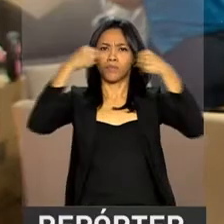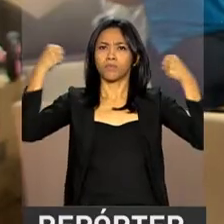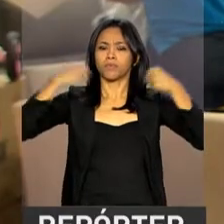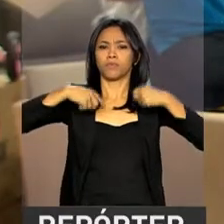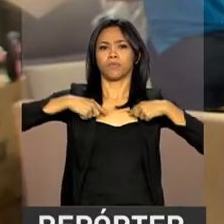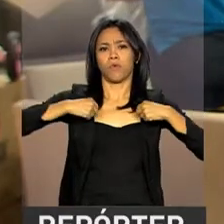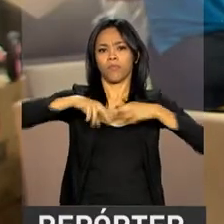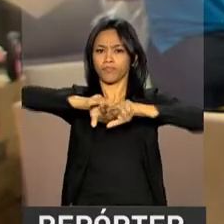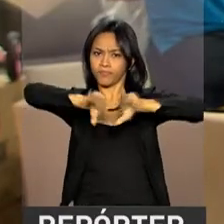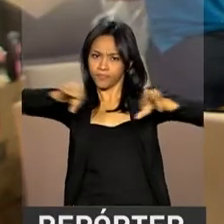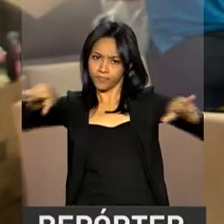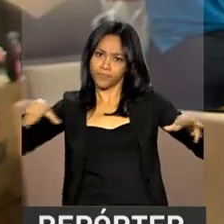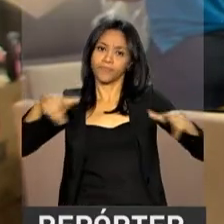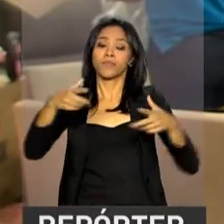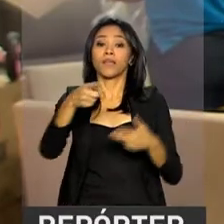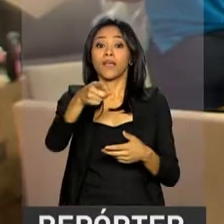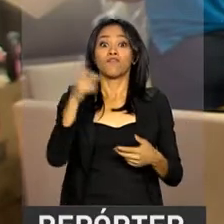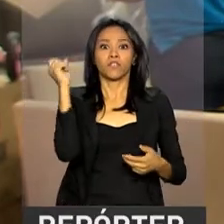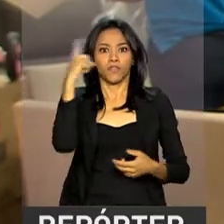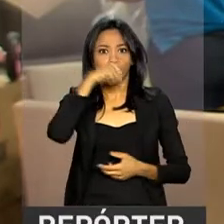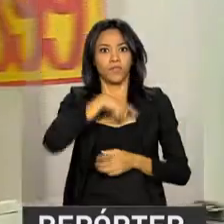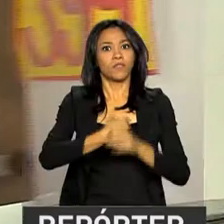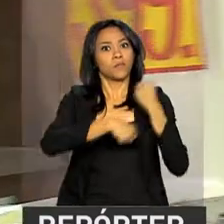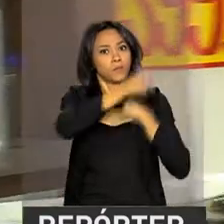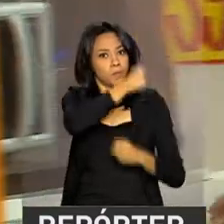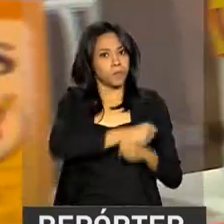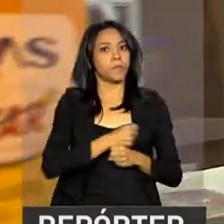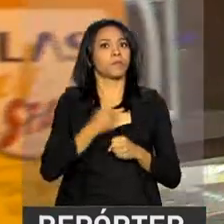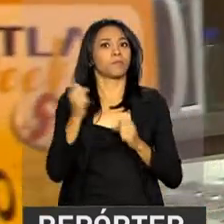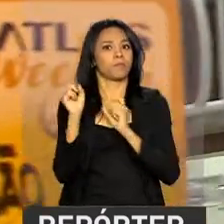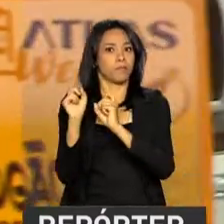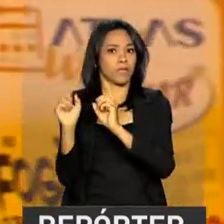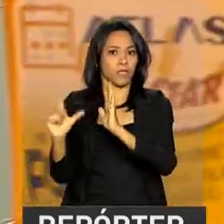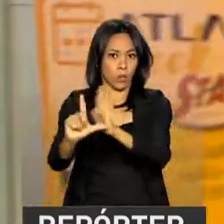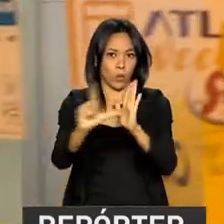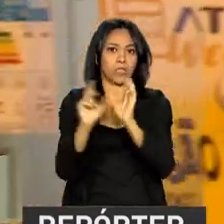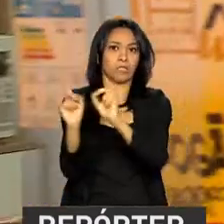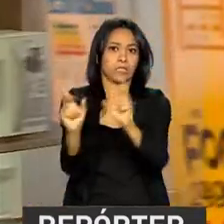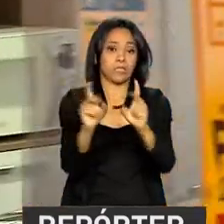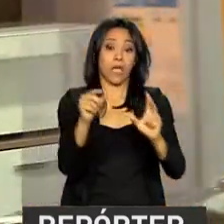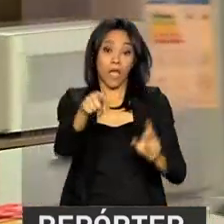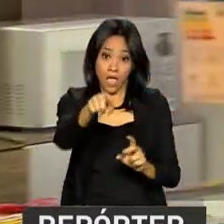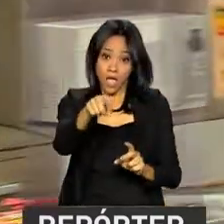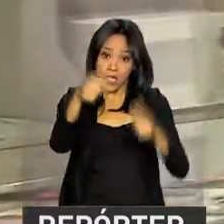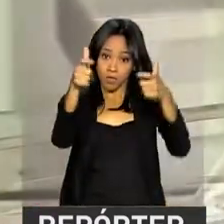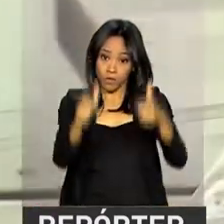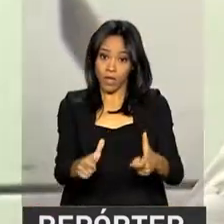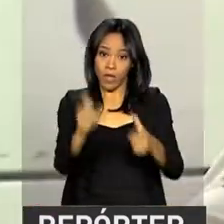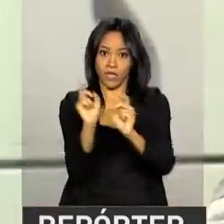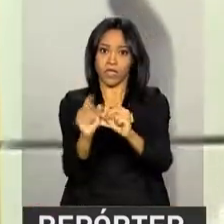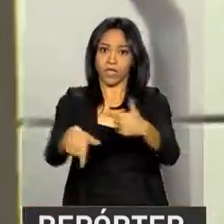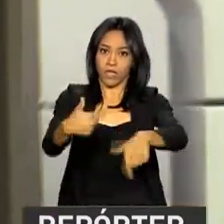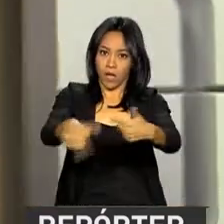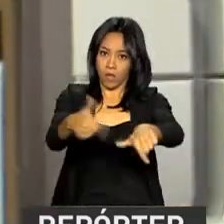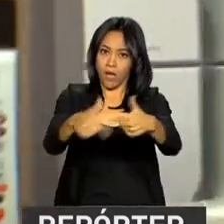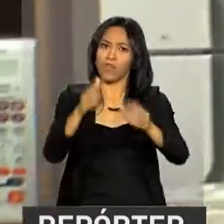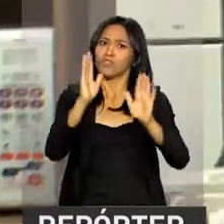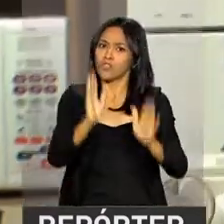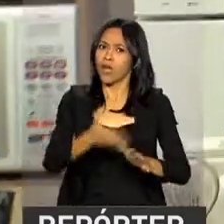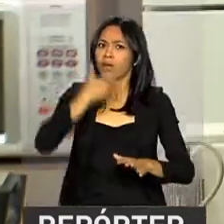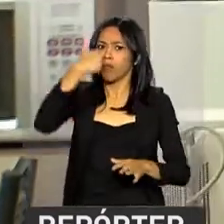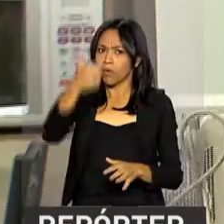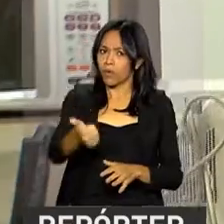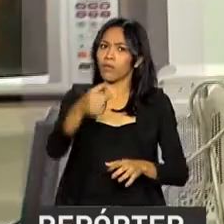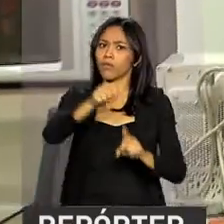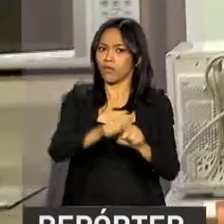que em 2016 foi bastante difícil para o comércio mas o crescimento as vendas da loja onde ele trabalha já foi sentido logo em